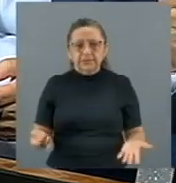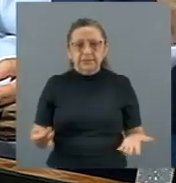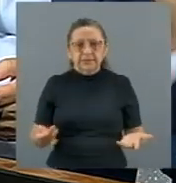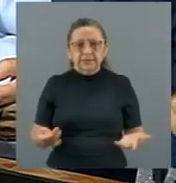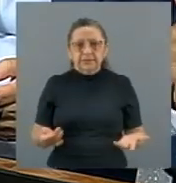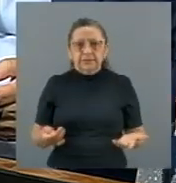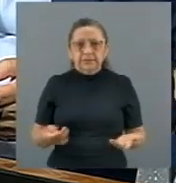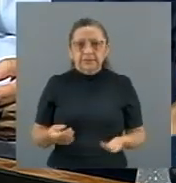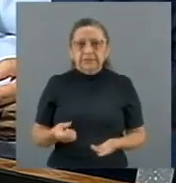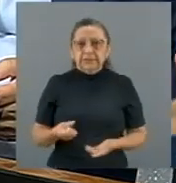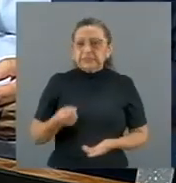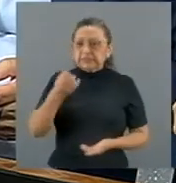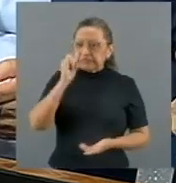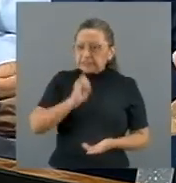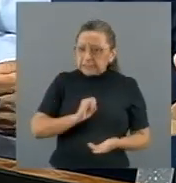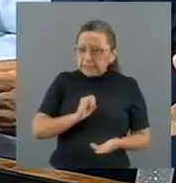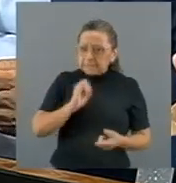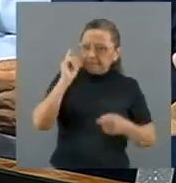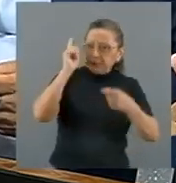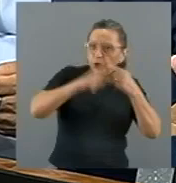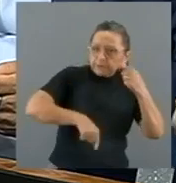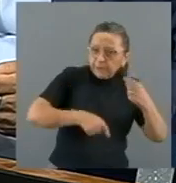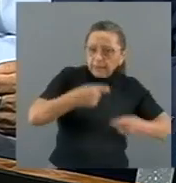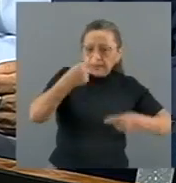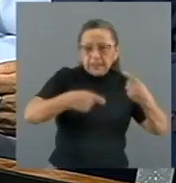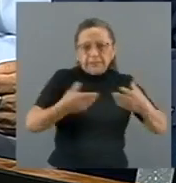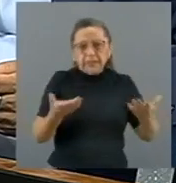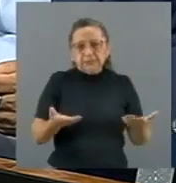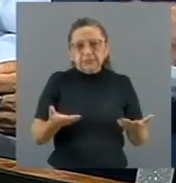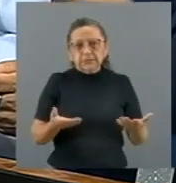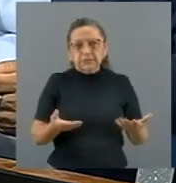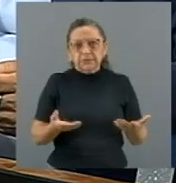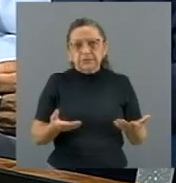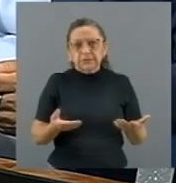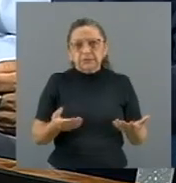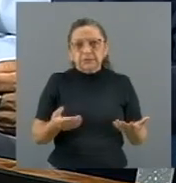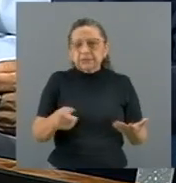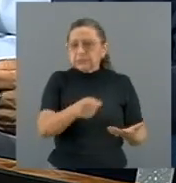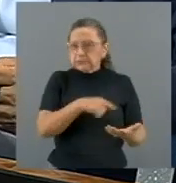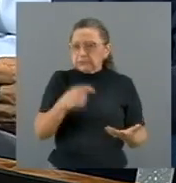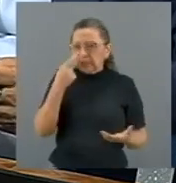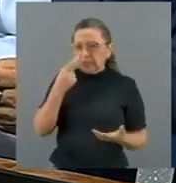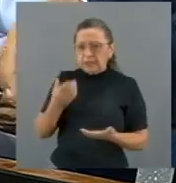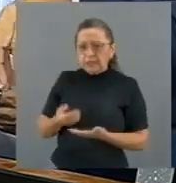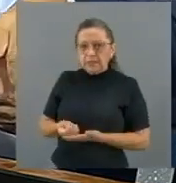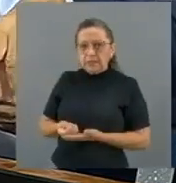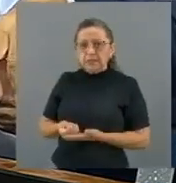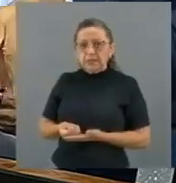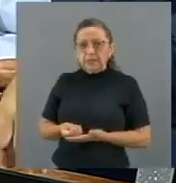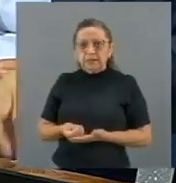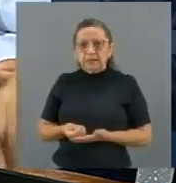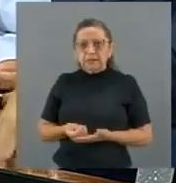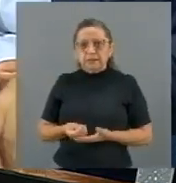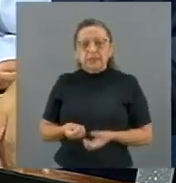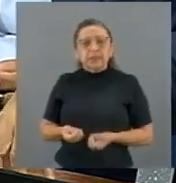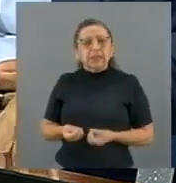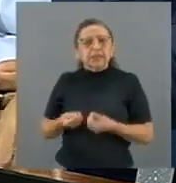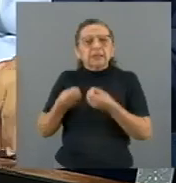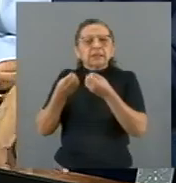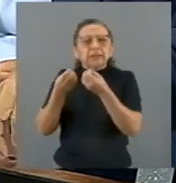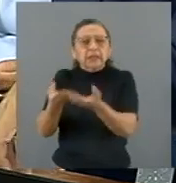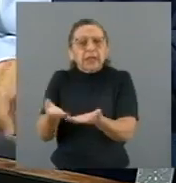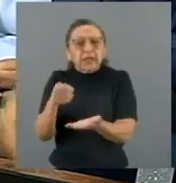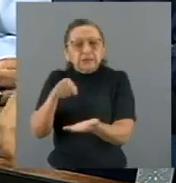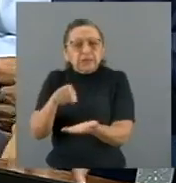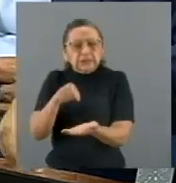E se impedir o debate, e se entregar essa discricionalidade ao governante de ocasião,